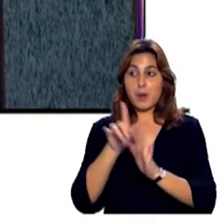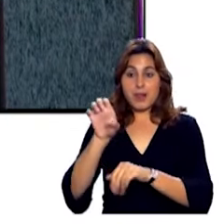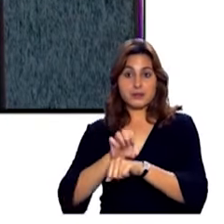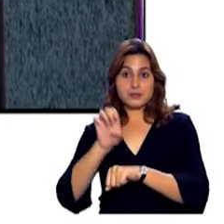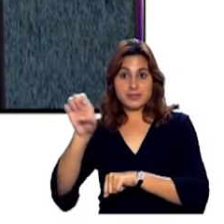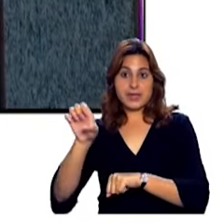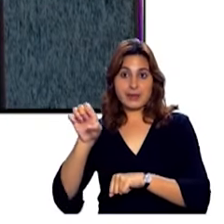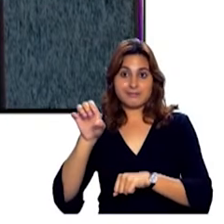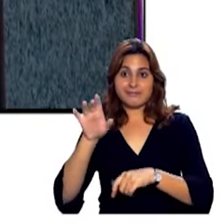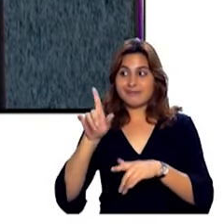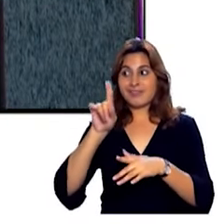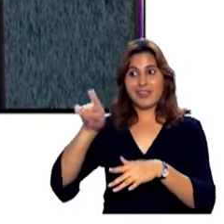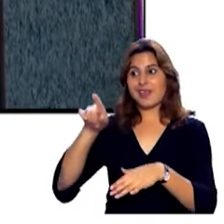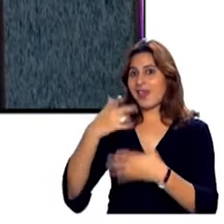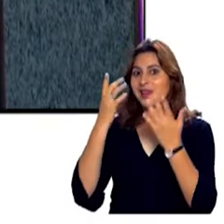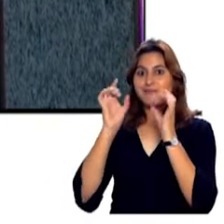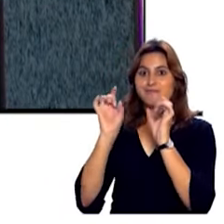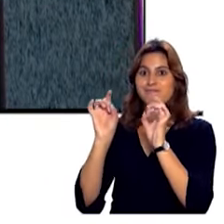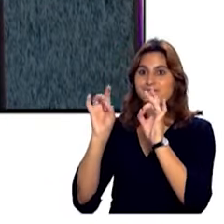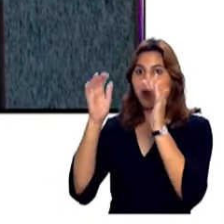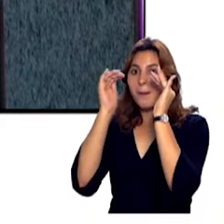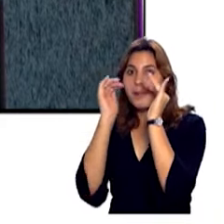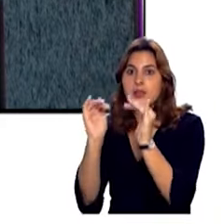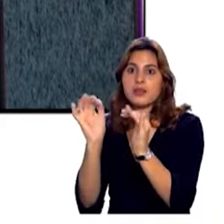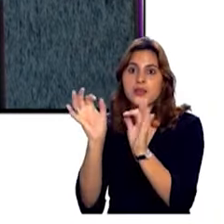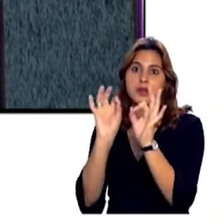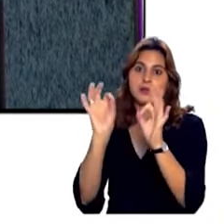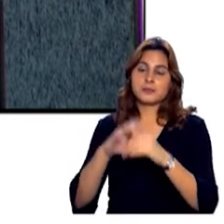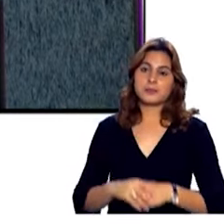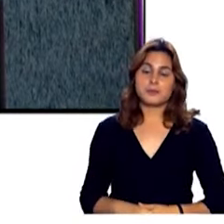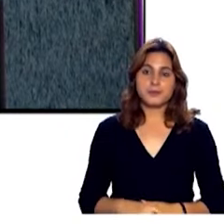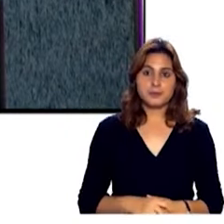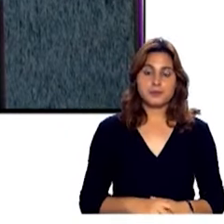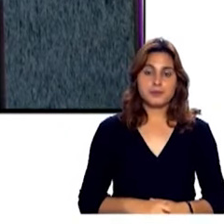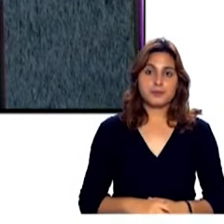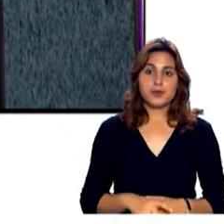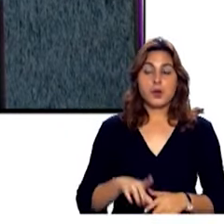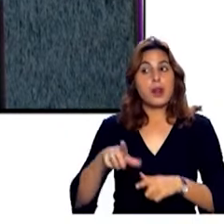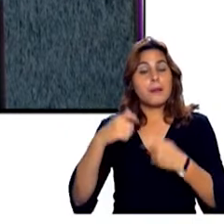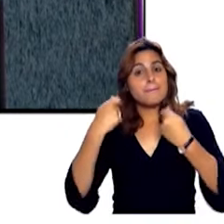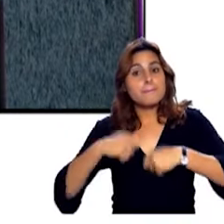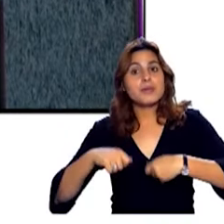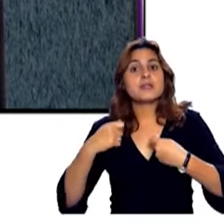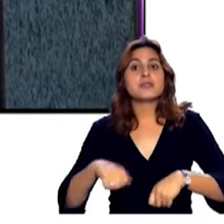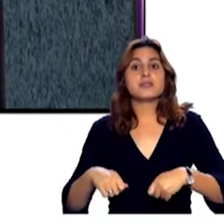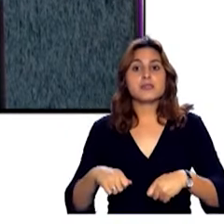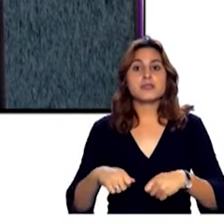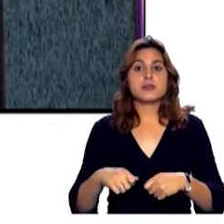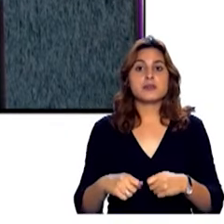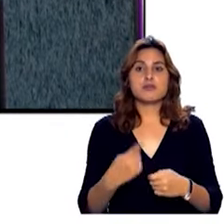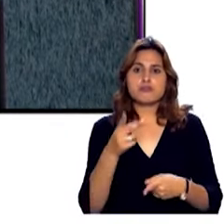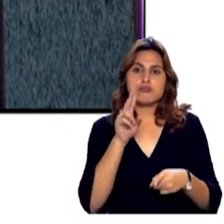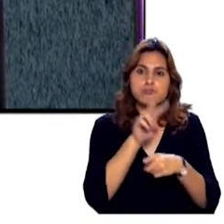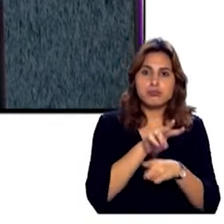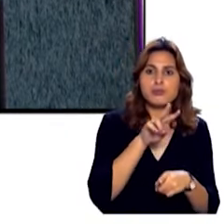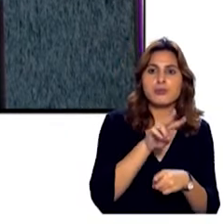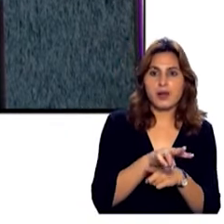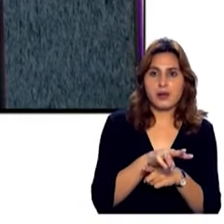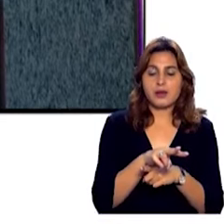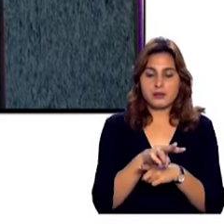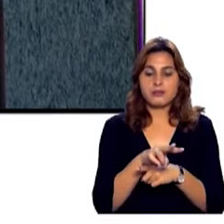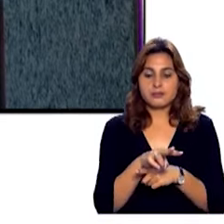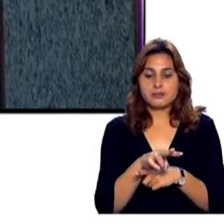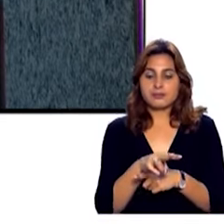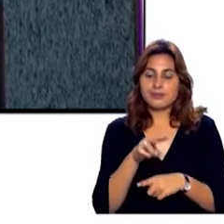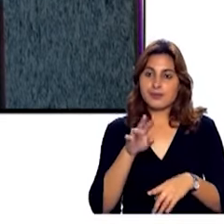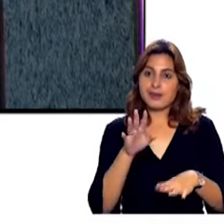foi cumprido Ou seja quando está diante da necessidade de uma tutela de um não